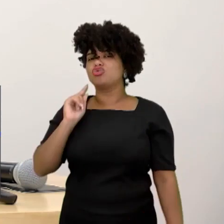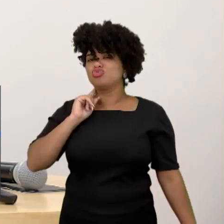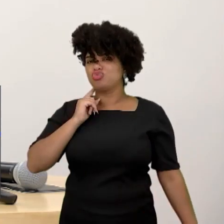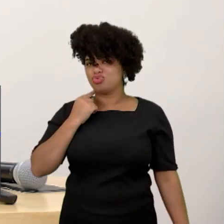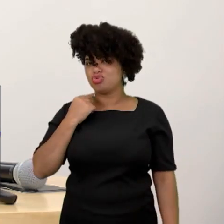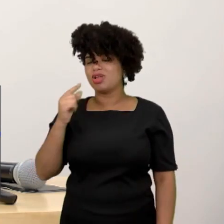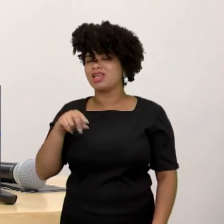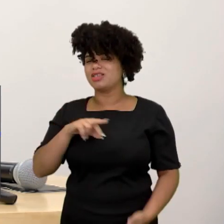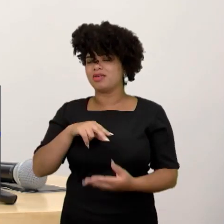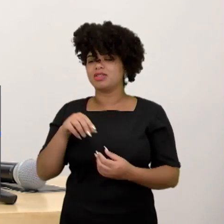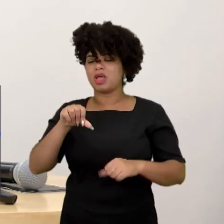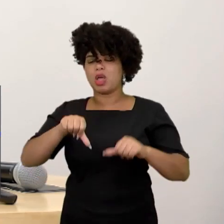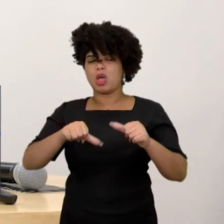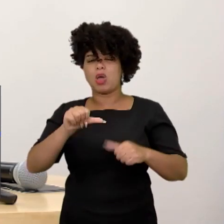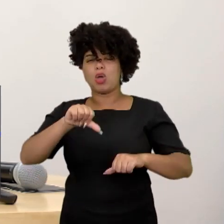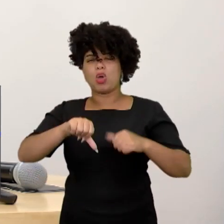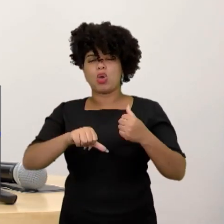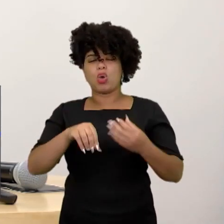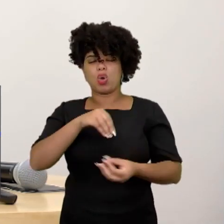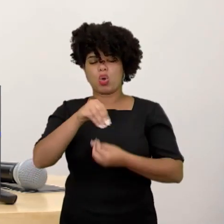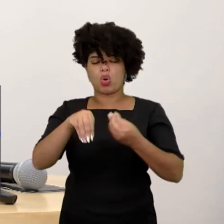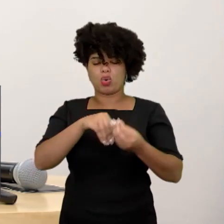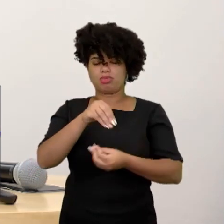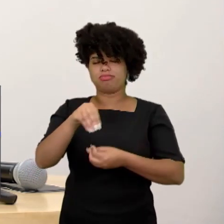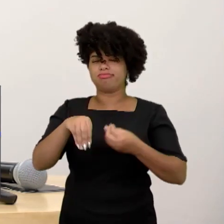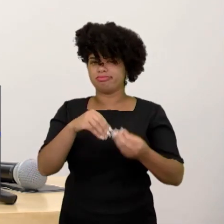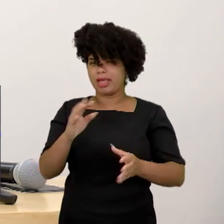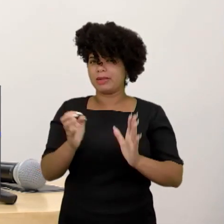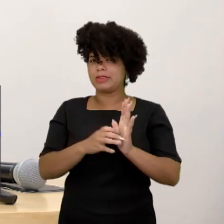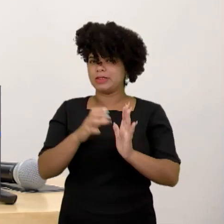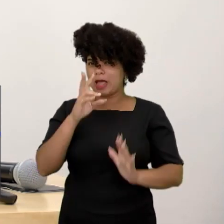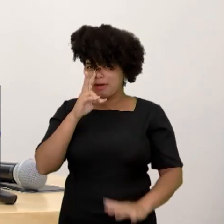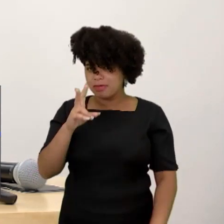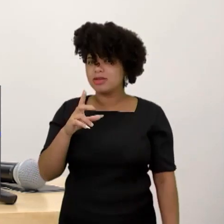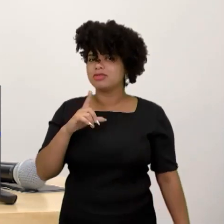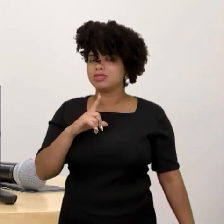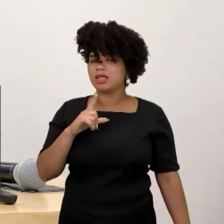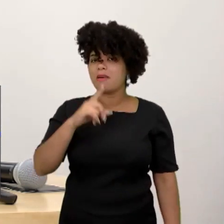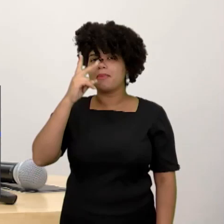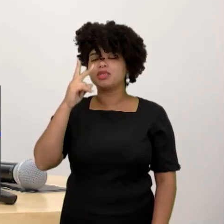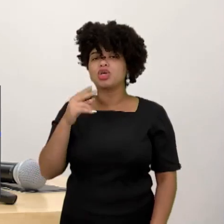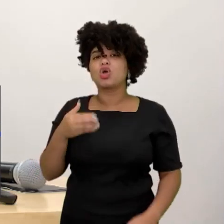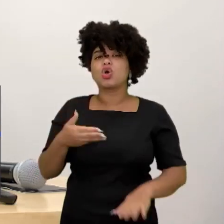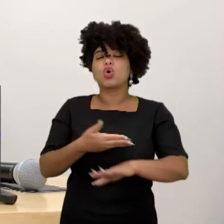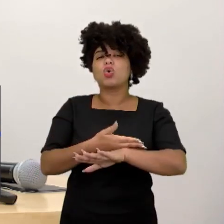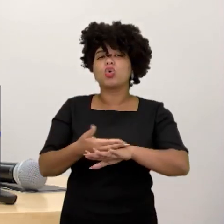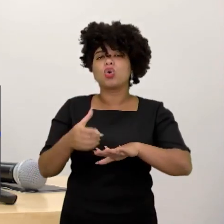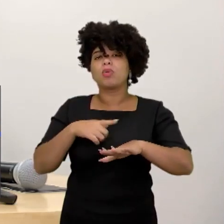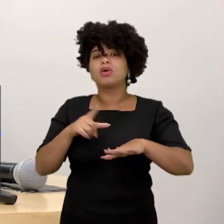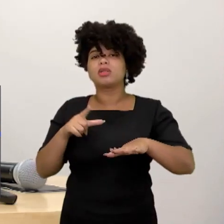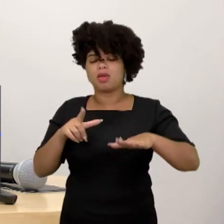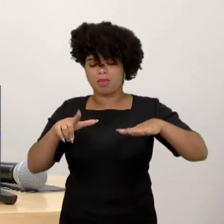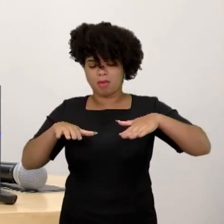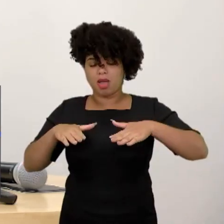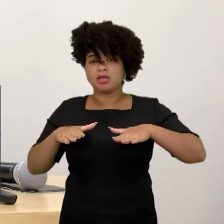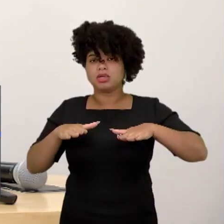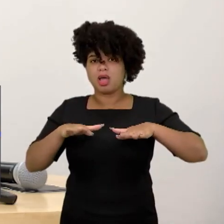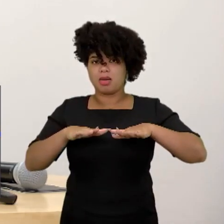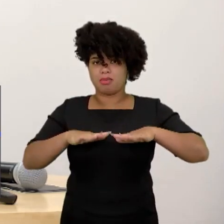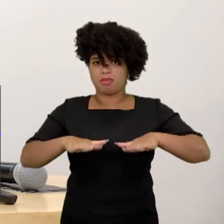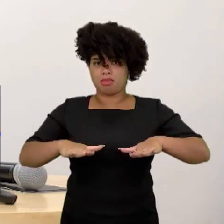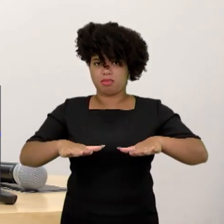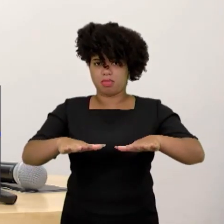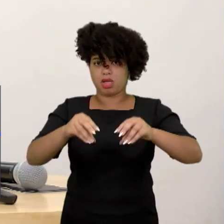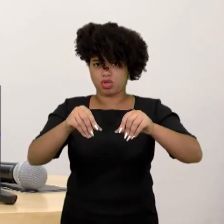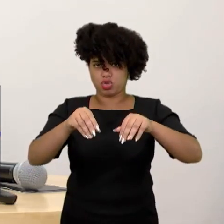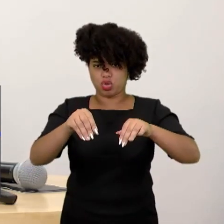contaminada com produtos químicos e, logicamente, vai afetar as pessoas que utilizam essas águas aí desses lençóis freáticos. Então, é